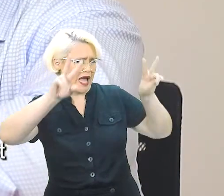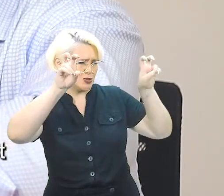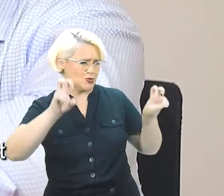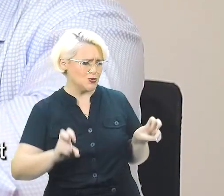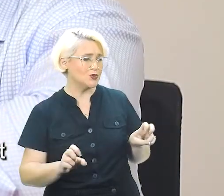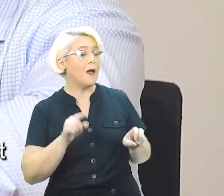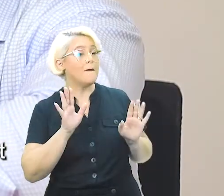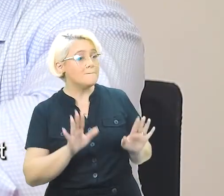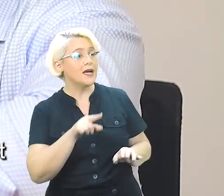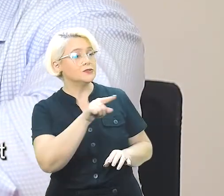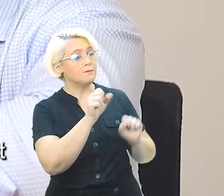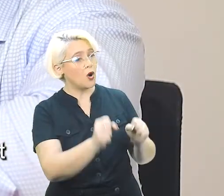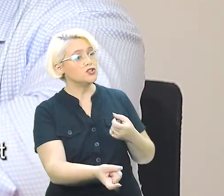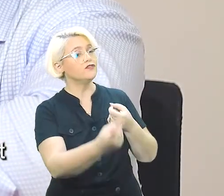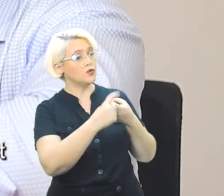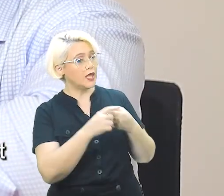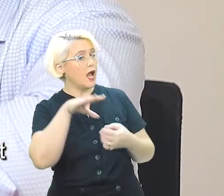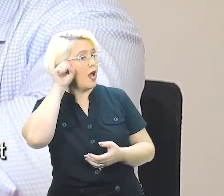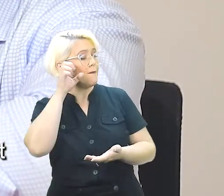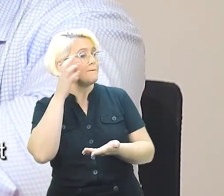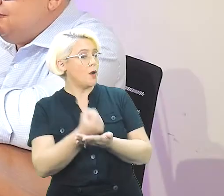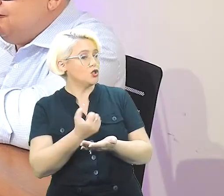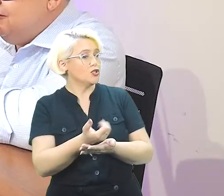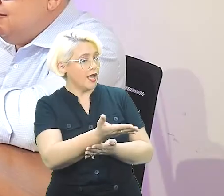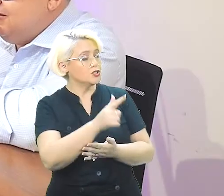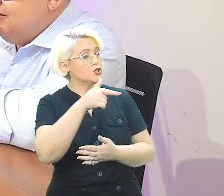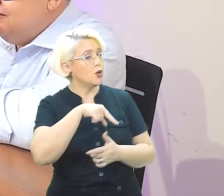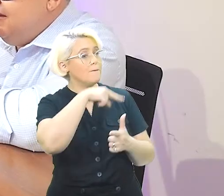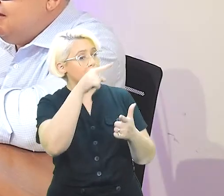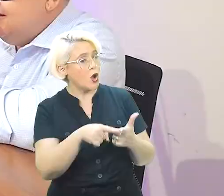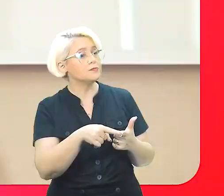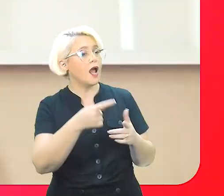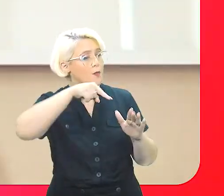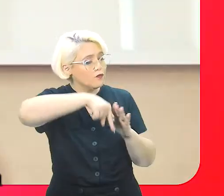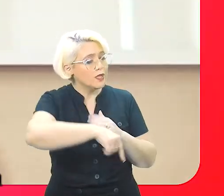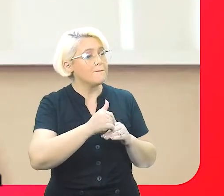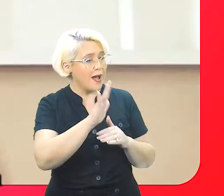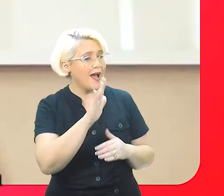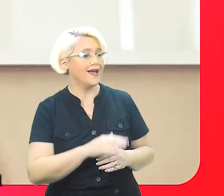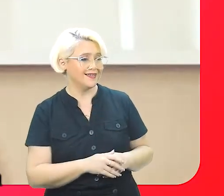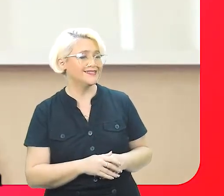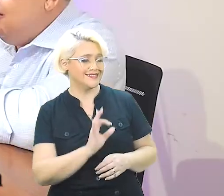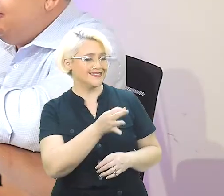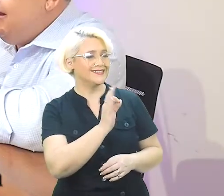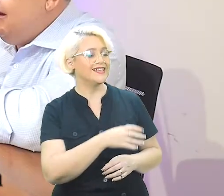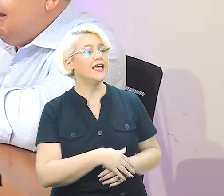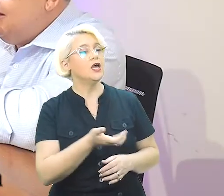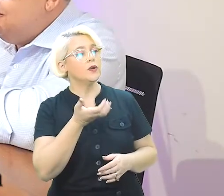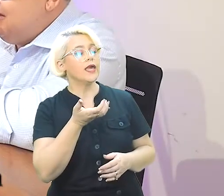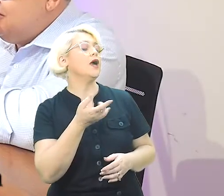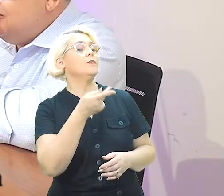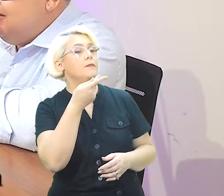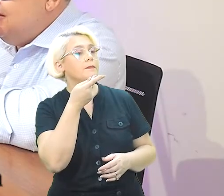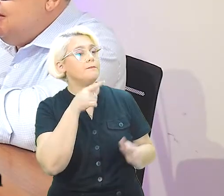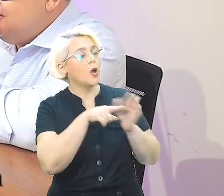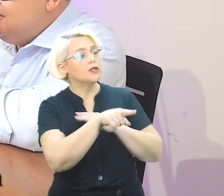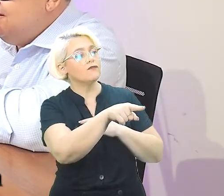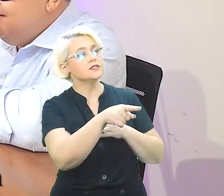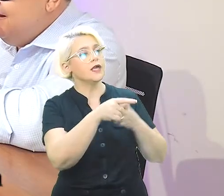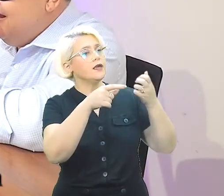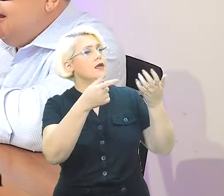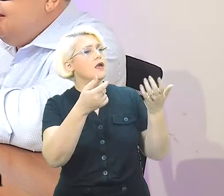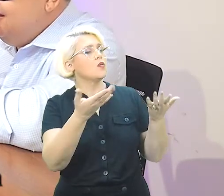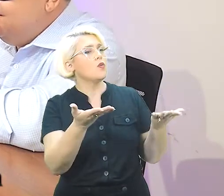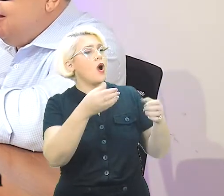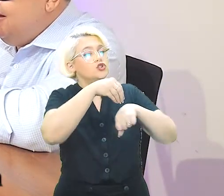assuntos, mas a senhora pode voltar aqui no podcast outro dia para a gente aprofundar mais a conversa. Eu queria dizer o seguinte, qual o recado que a senhora